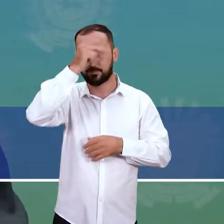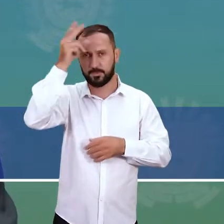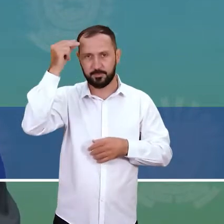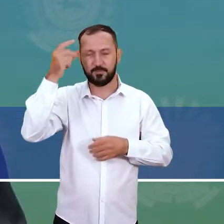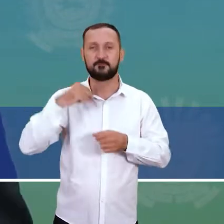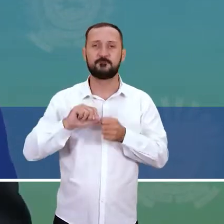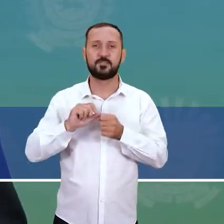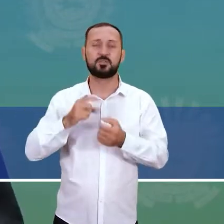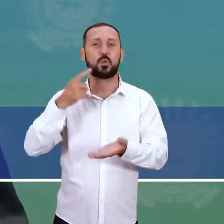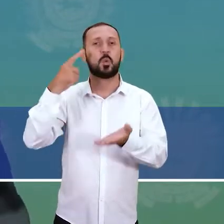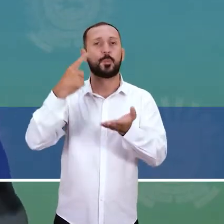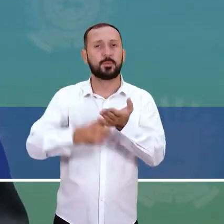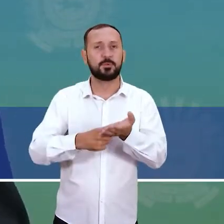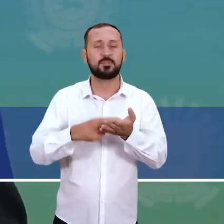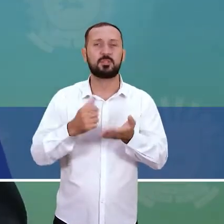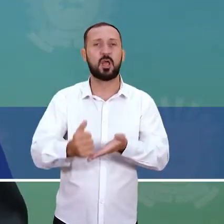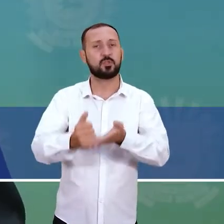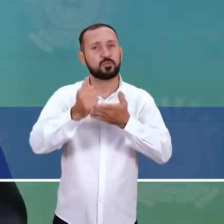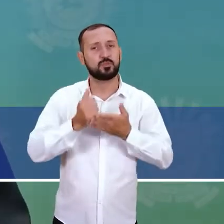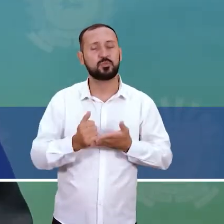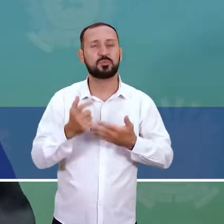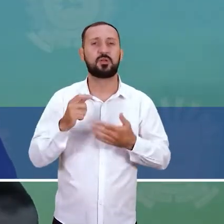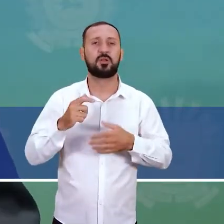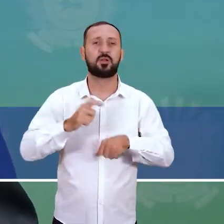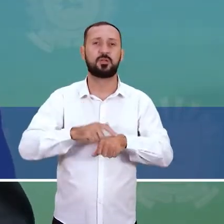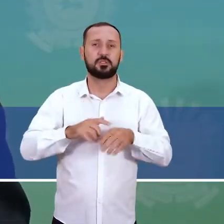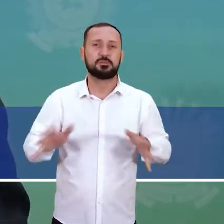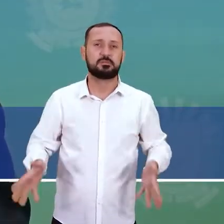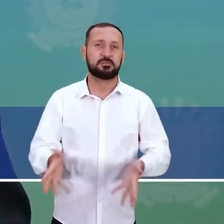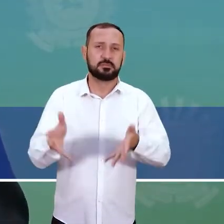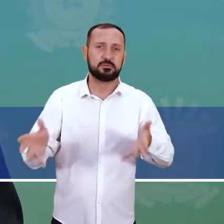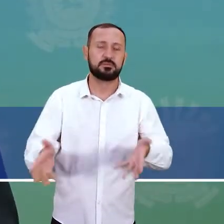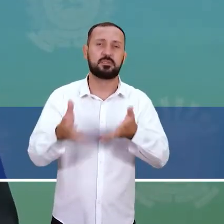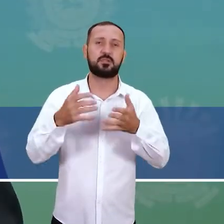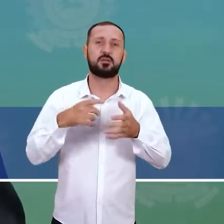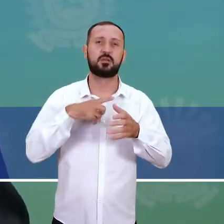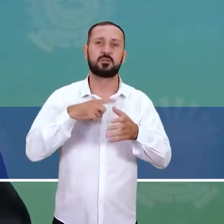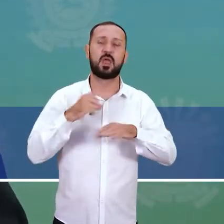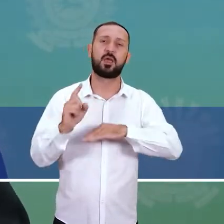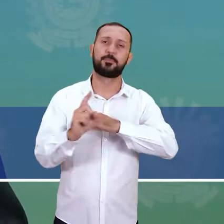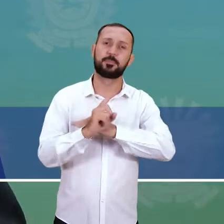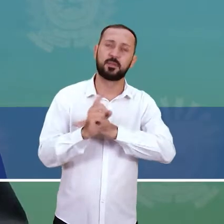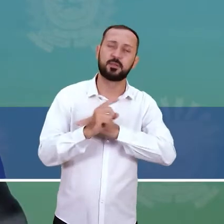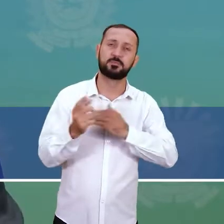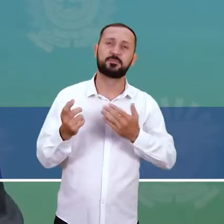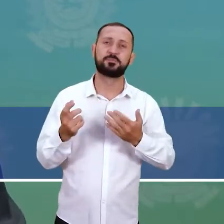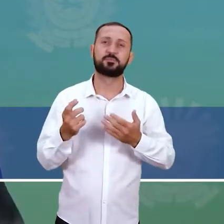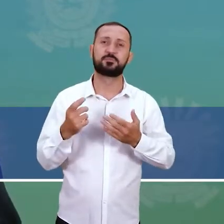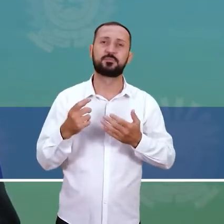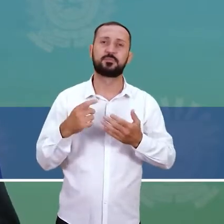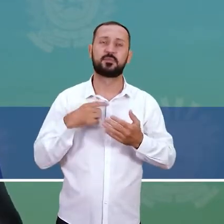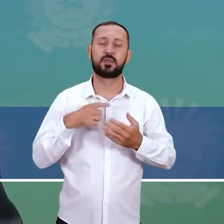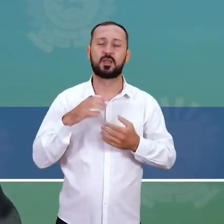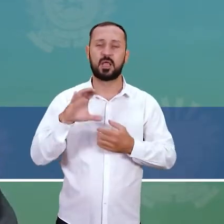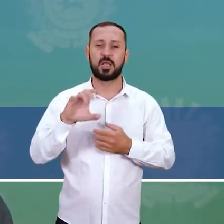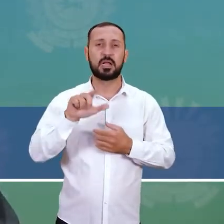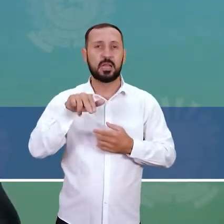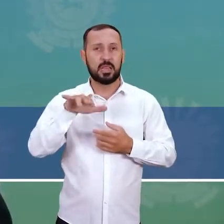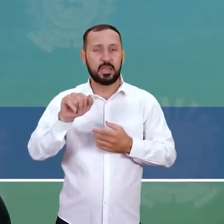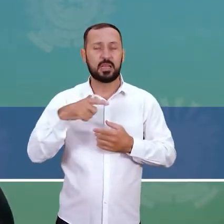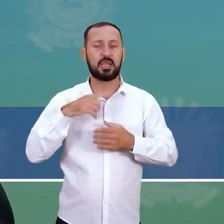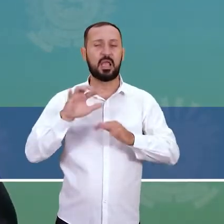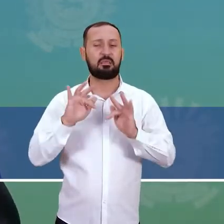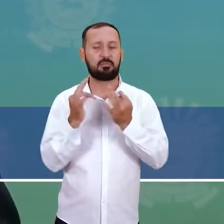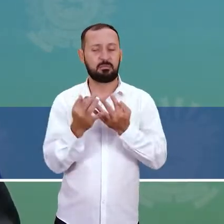O prefeito fez aí um compromisso da dinâmica nesse processo, de ter atendimento da clínica